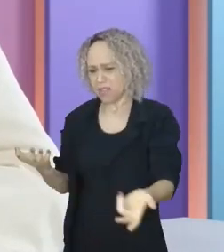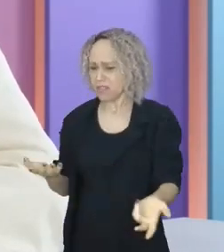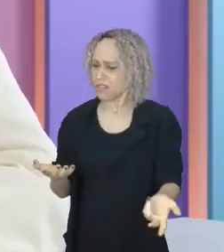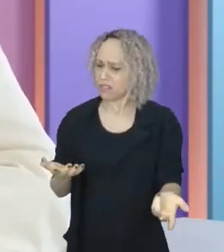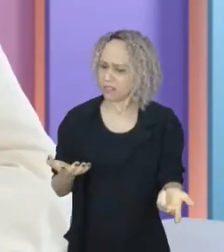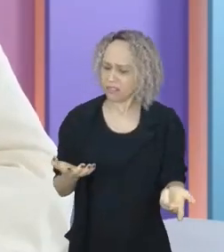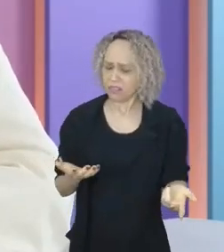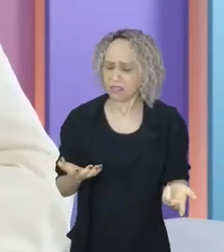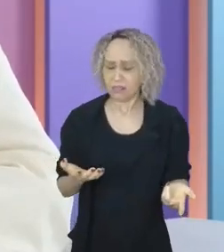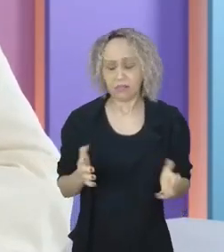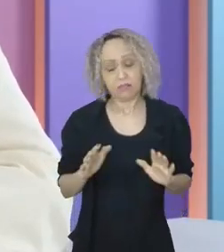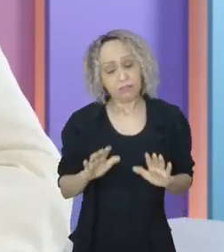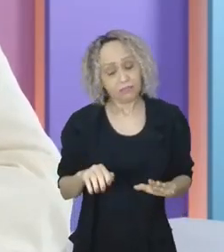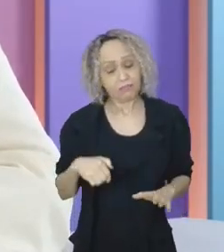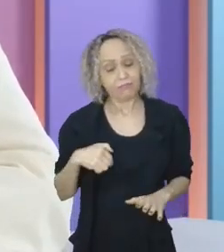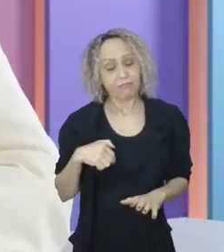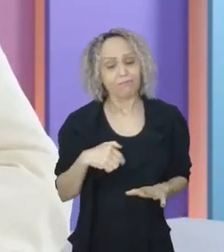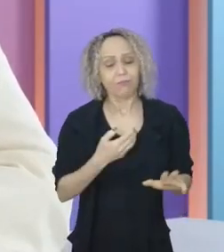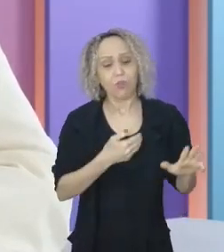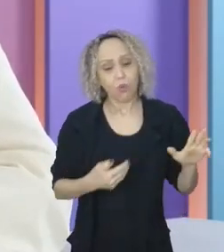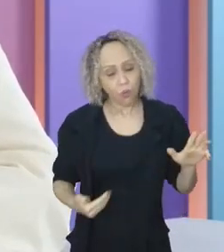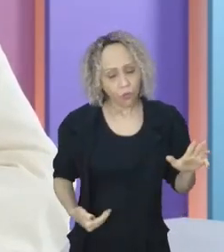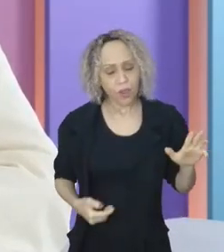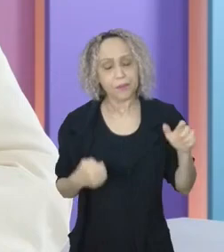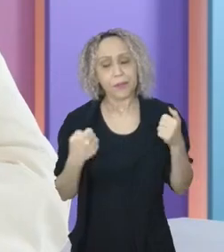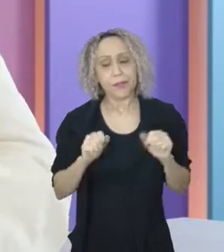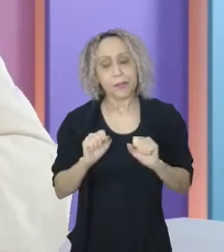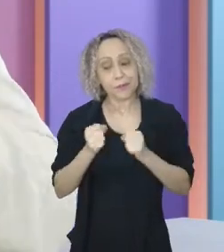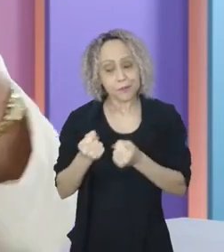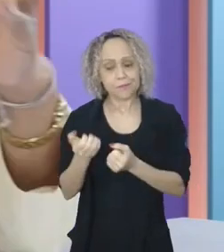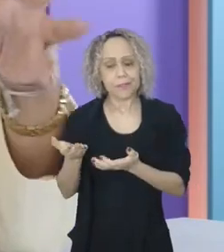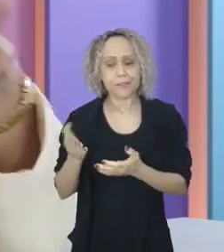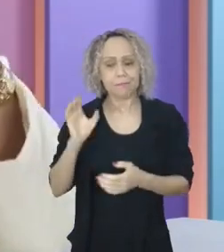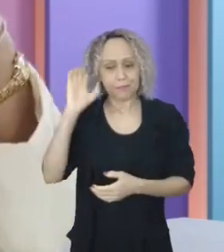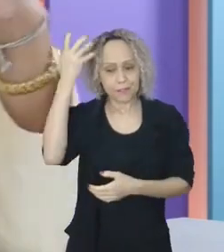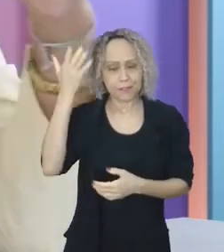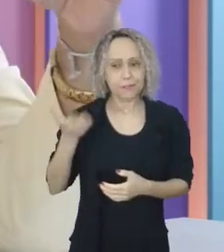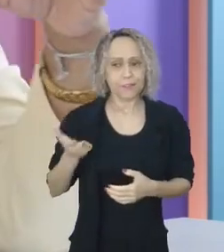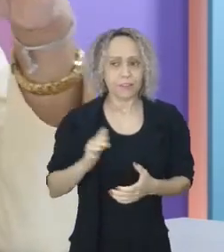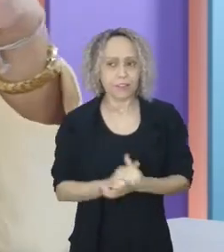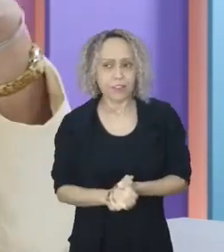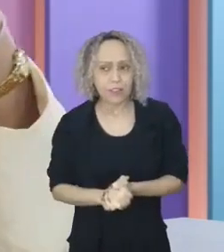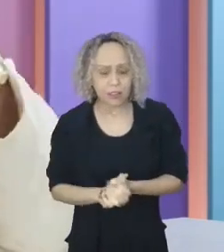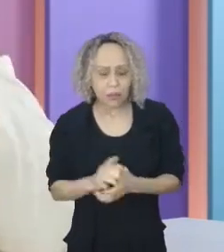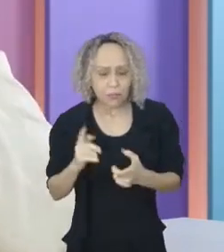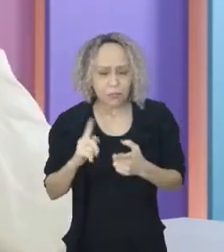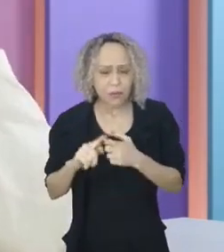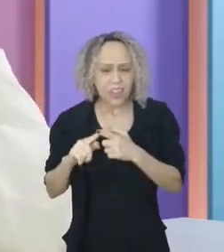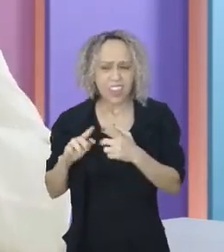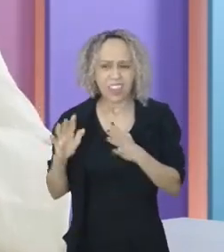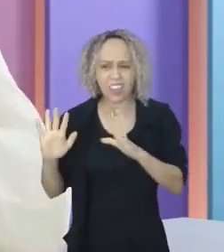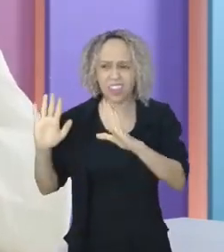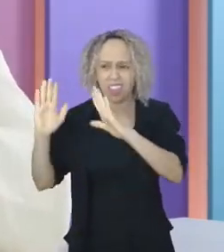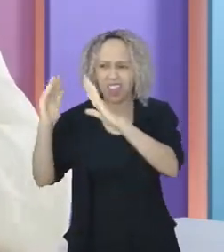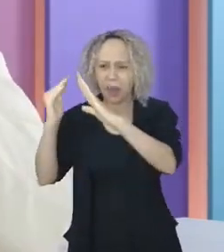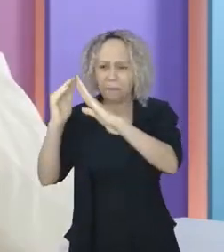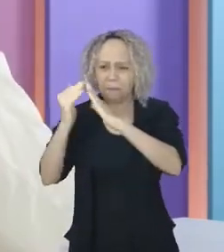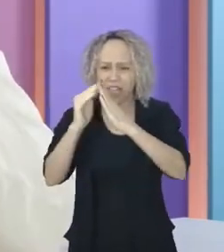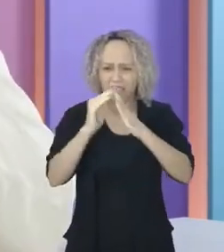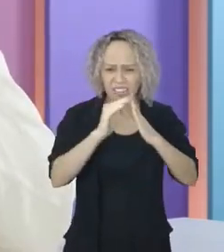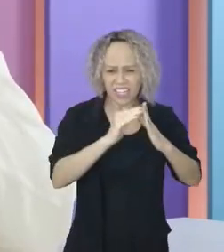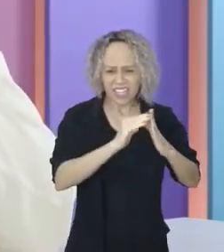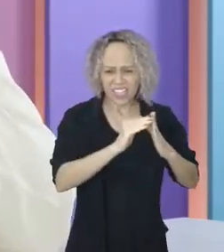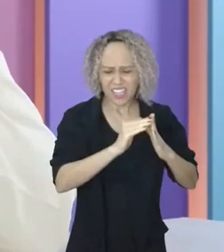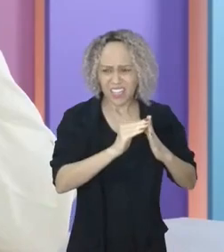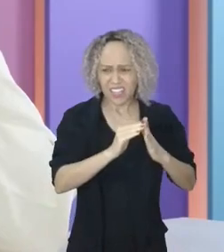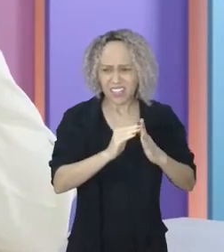efeitos, né, do racismo e da exclusão que é assustadora nas periferias e